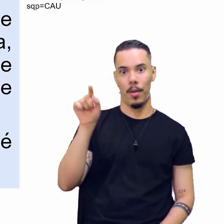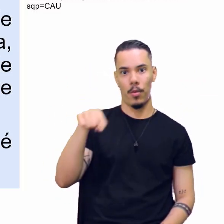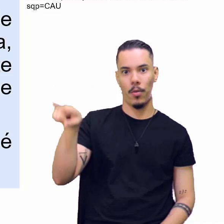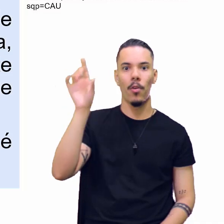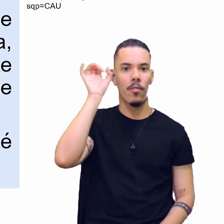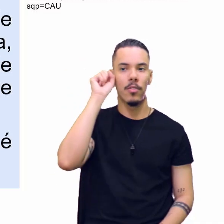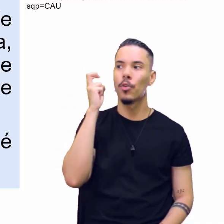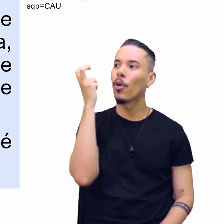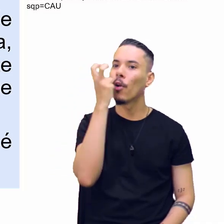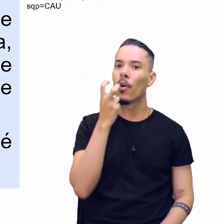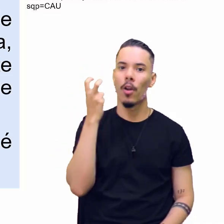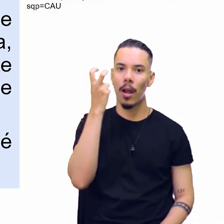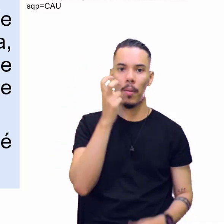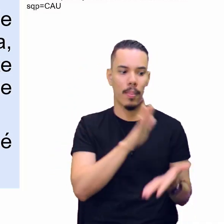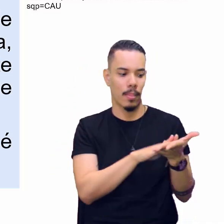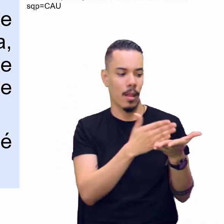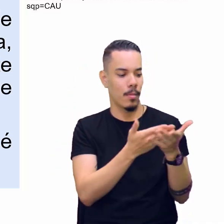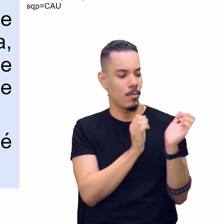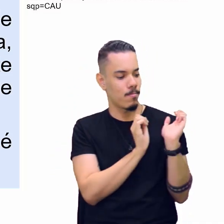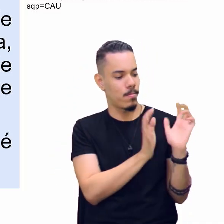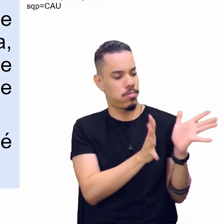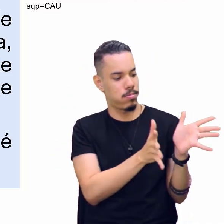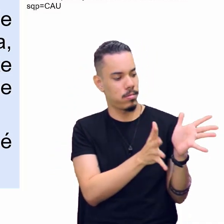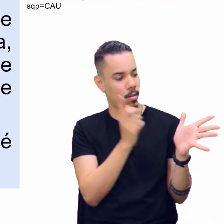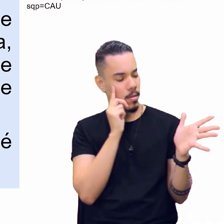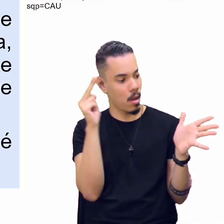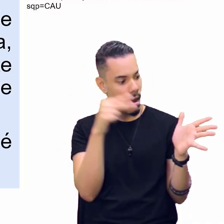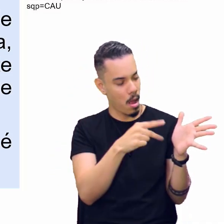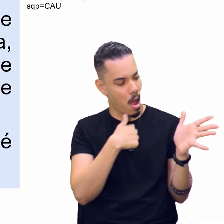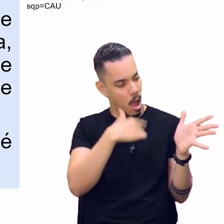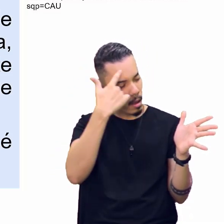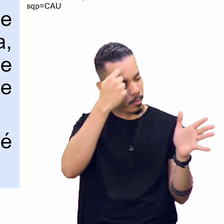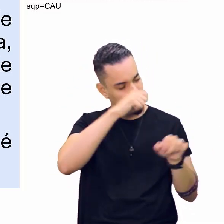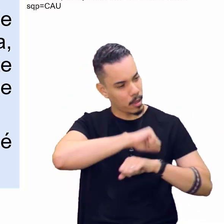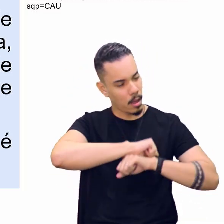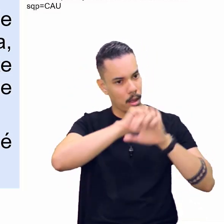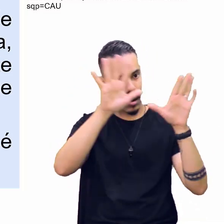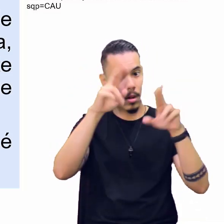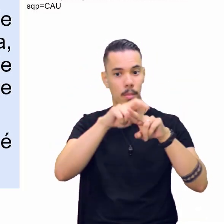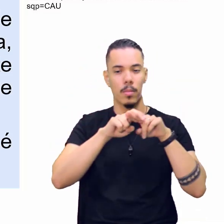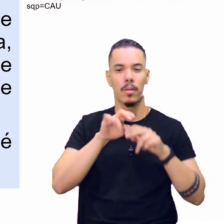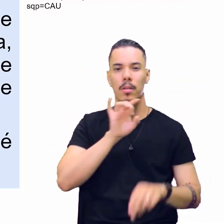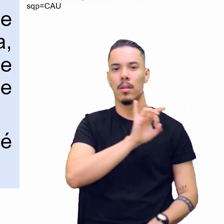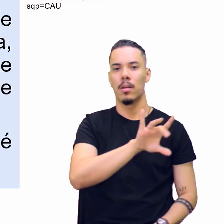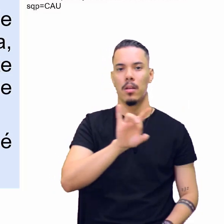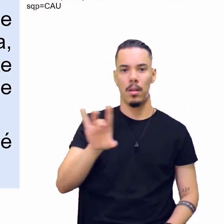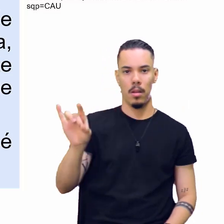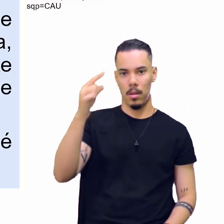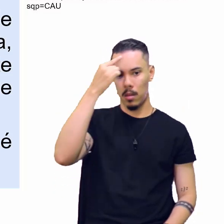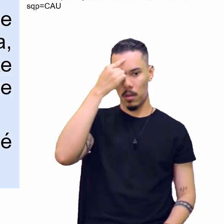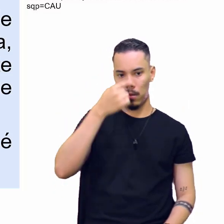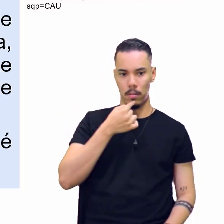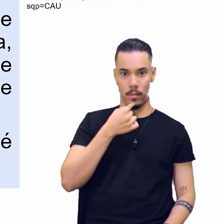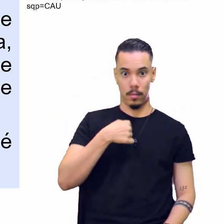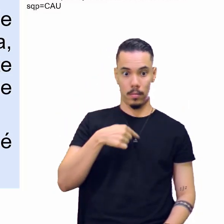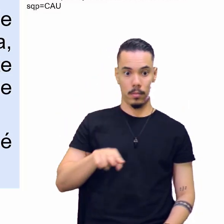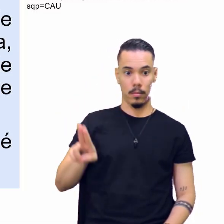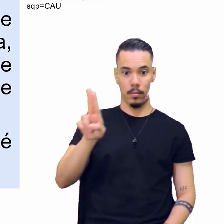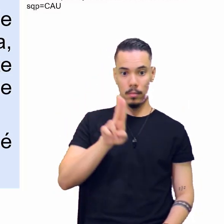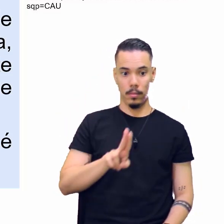oralidade. Por isso que cada figura, cada imagem que eu usei aqui, eu